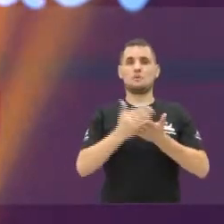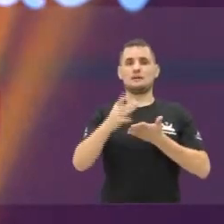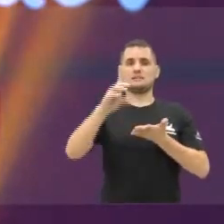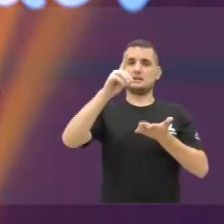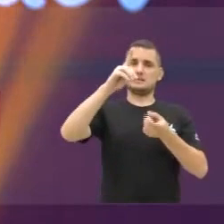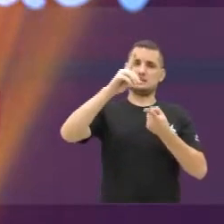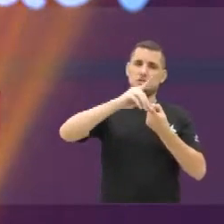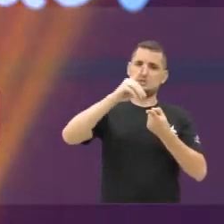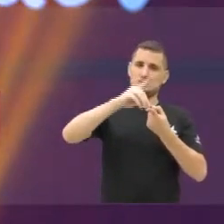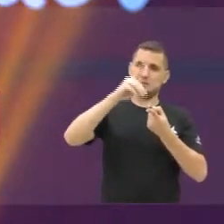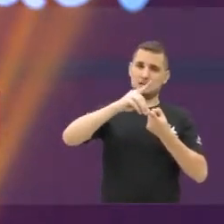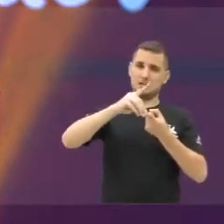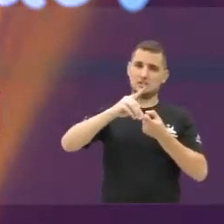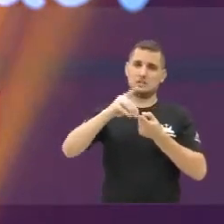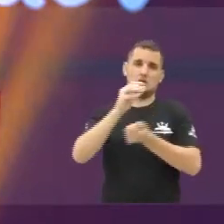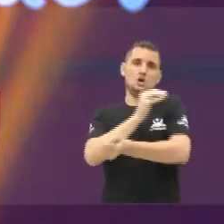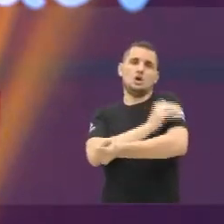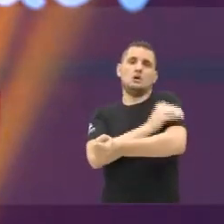alta,